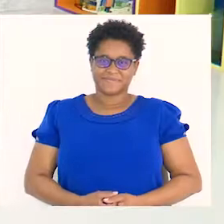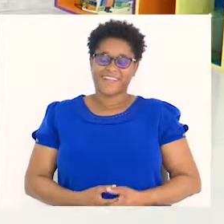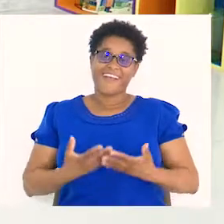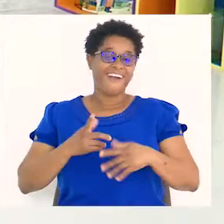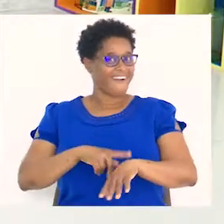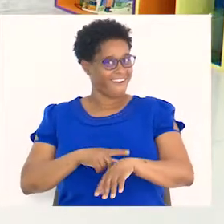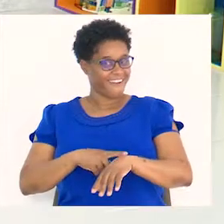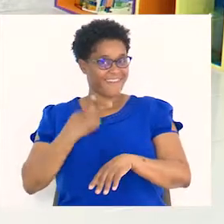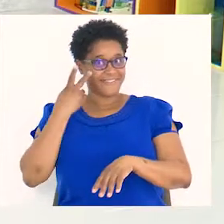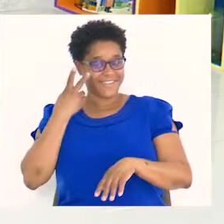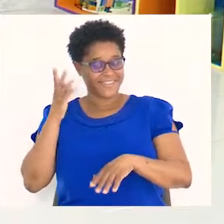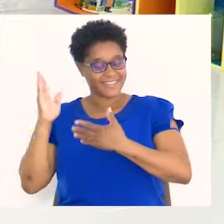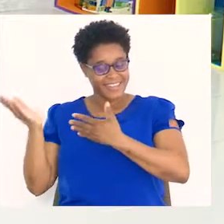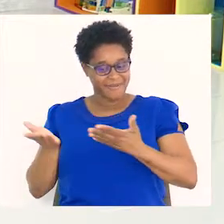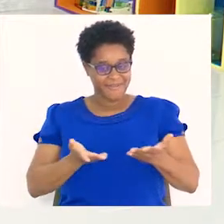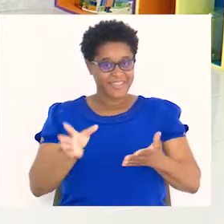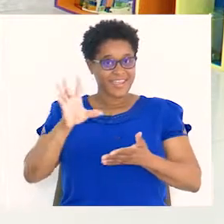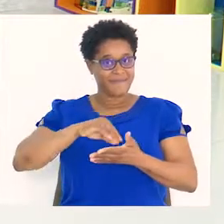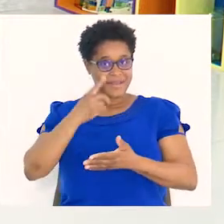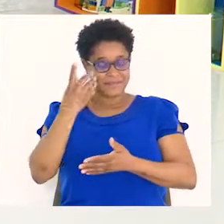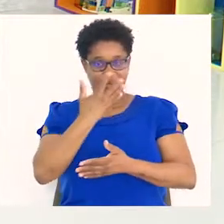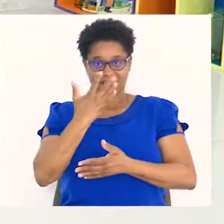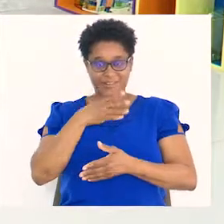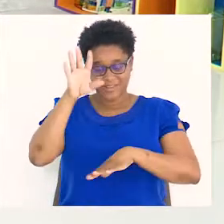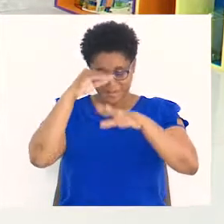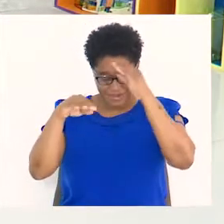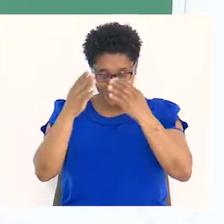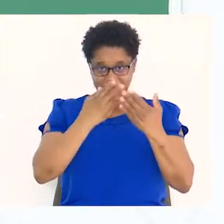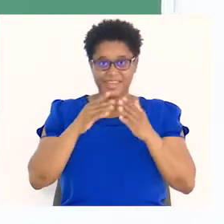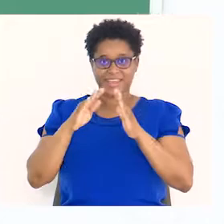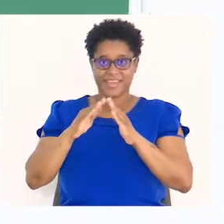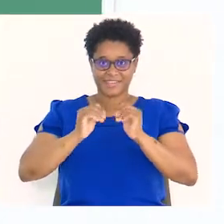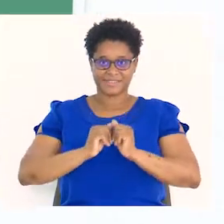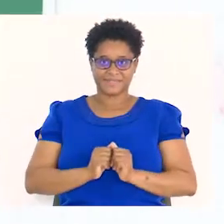Ora viva! Seja bem-vindo a mais uma aula no Aprender e Estudar em Casa.